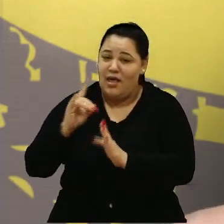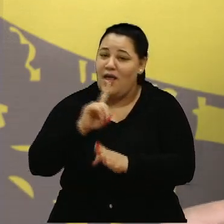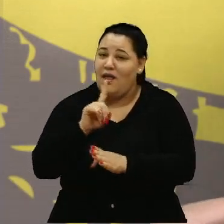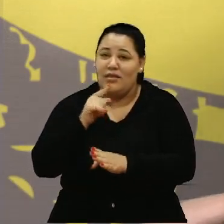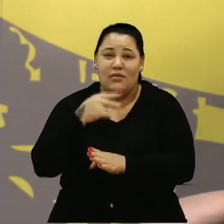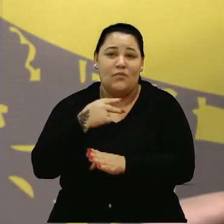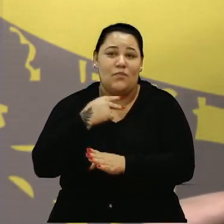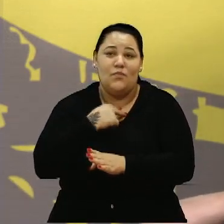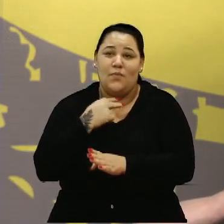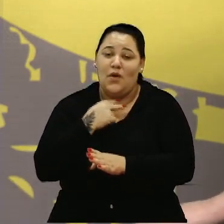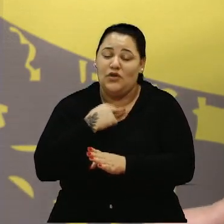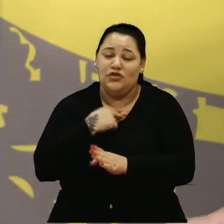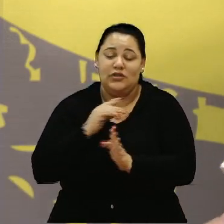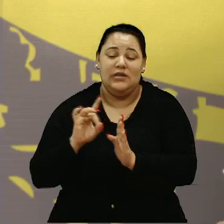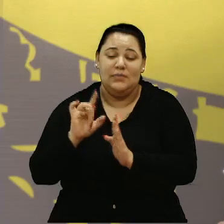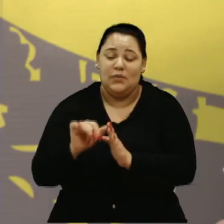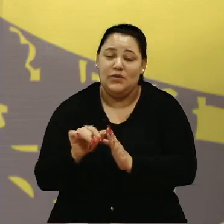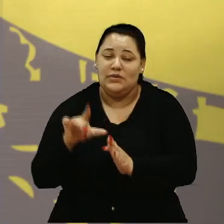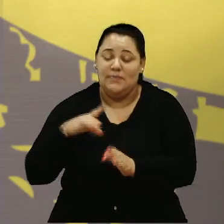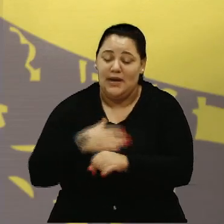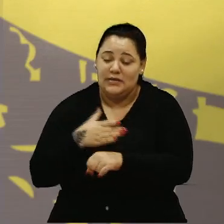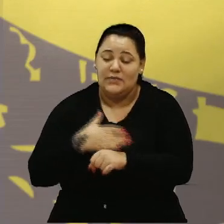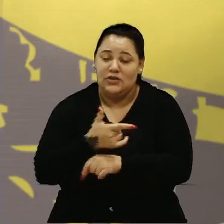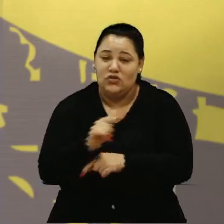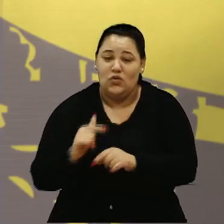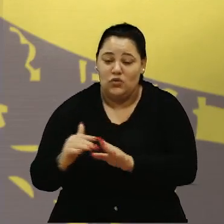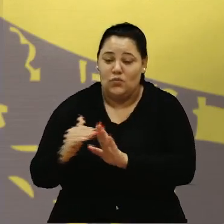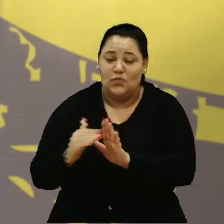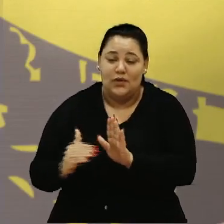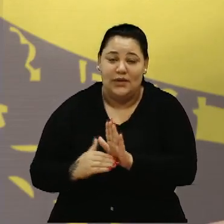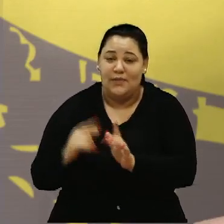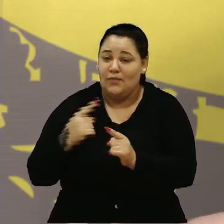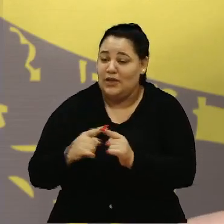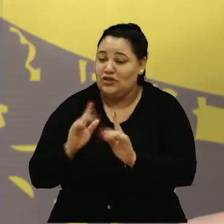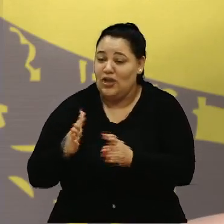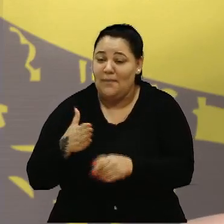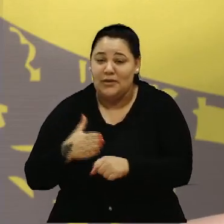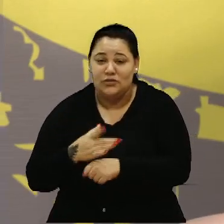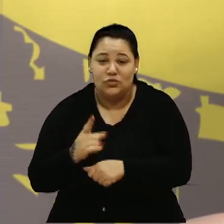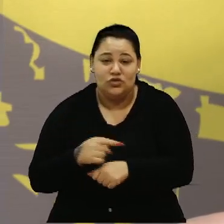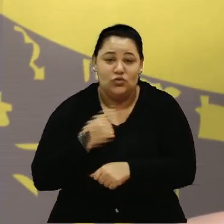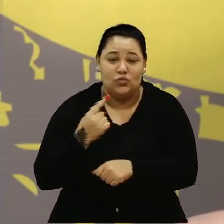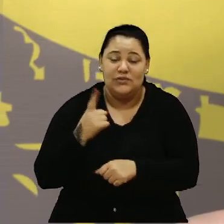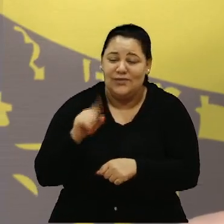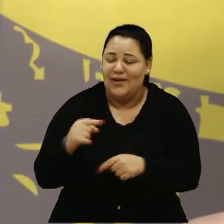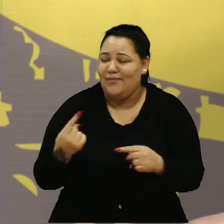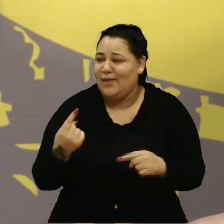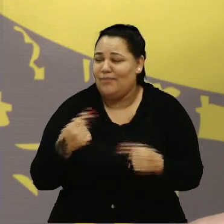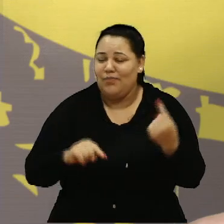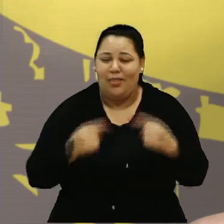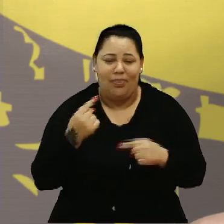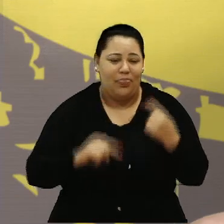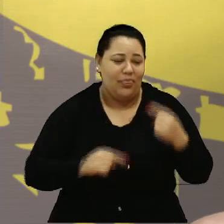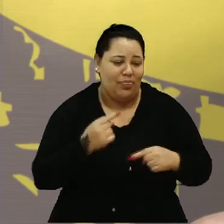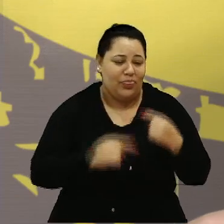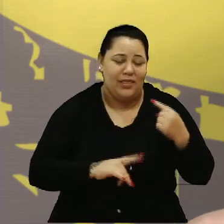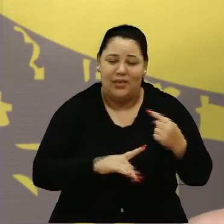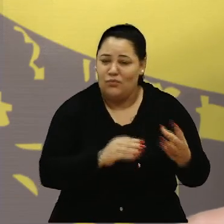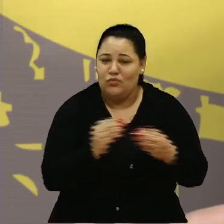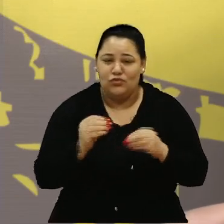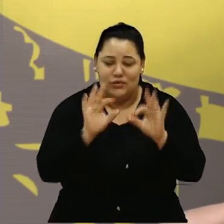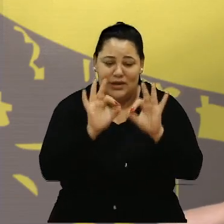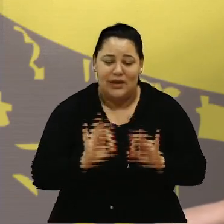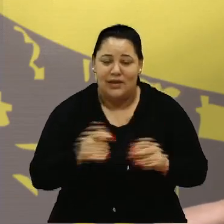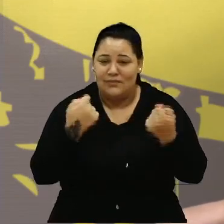depois serem contempladas por outro programa habitacional porque elas já foram. Então é uma contradição que existe. E aí tem diversas questões que precisam ser